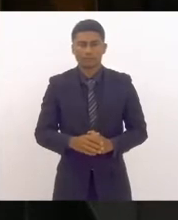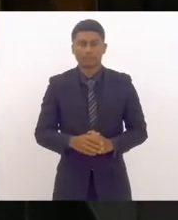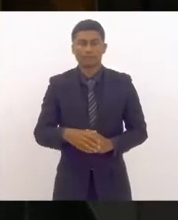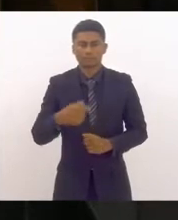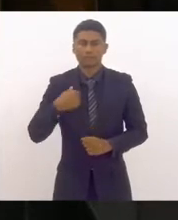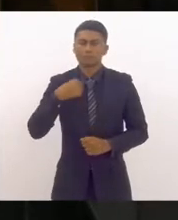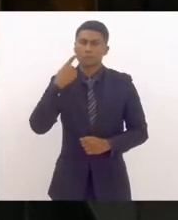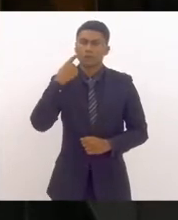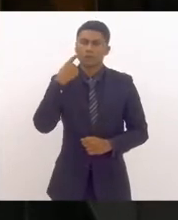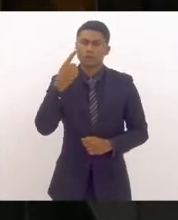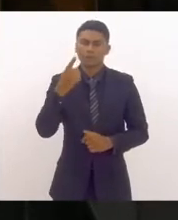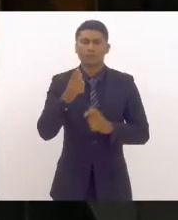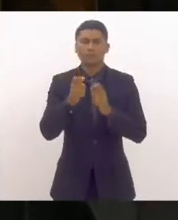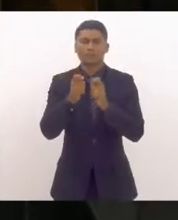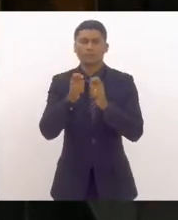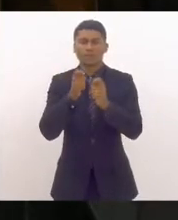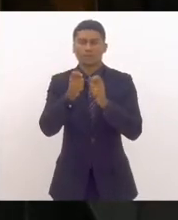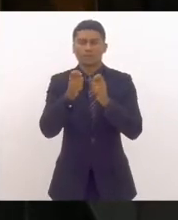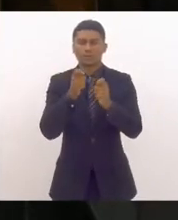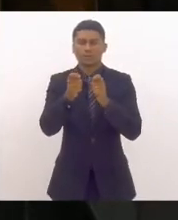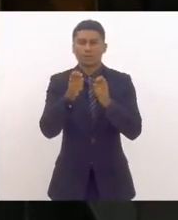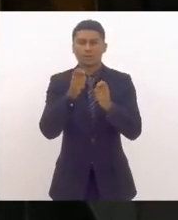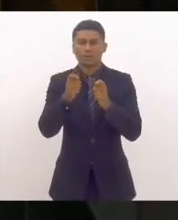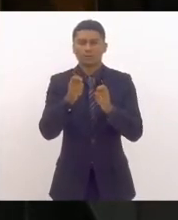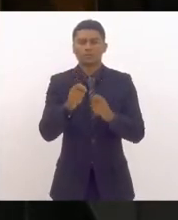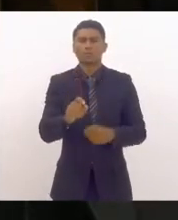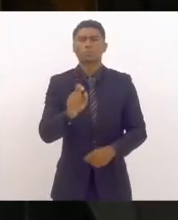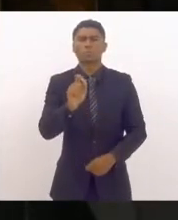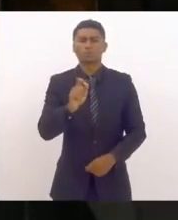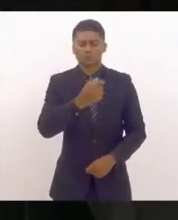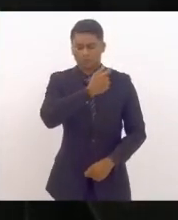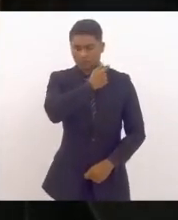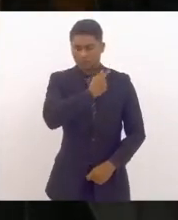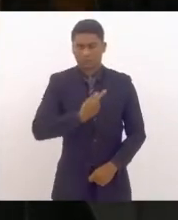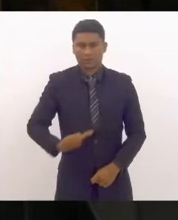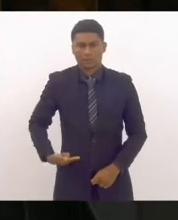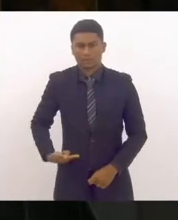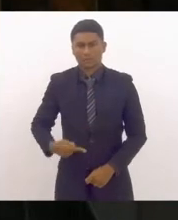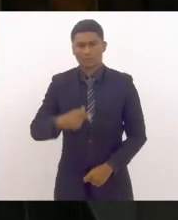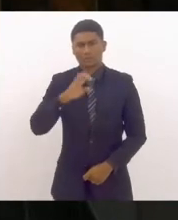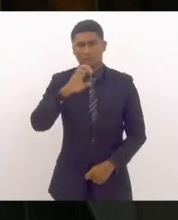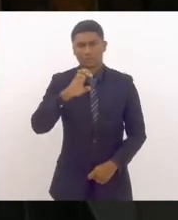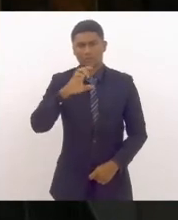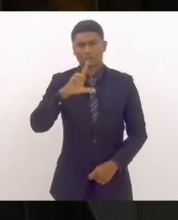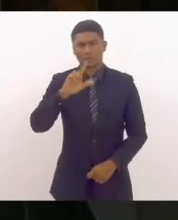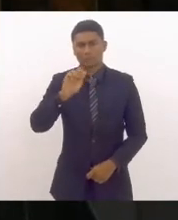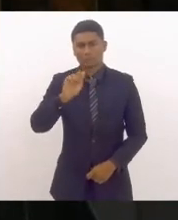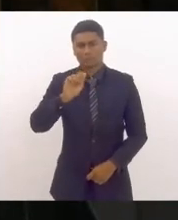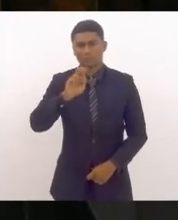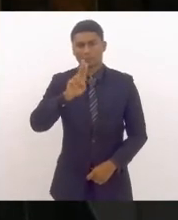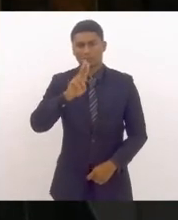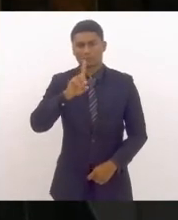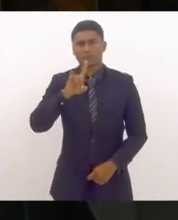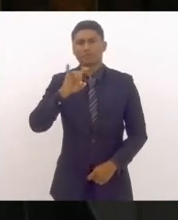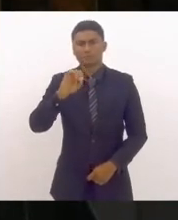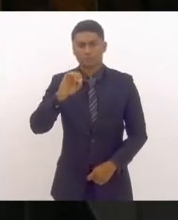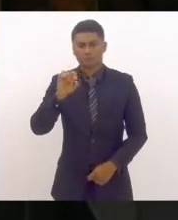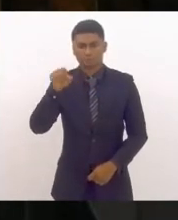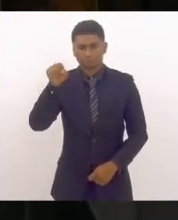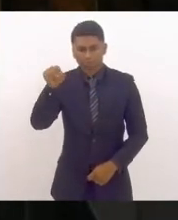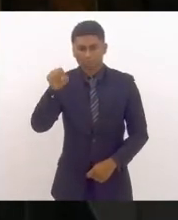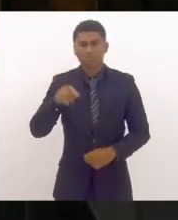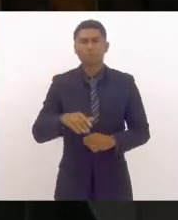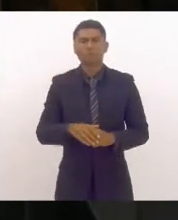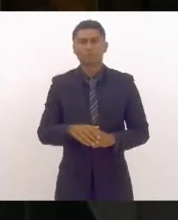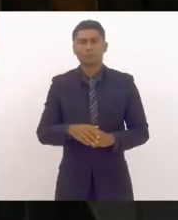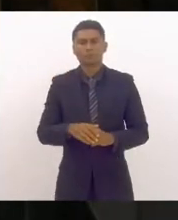entrevista do governador Cláudio Castro e ao